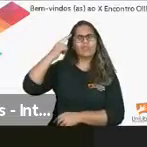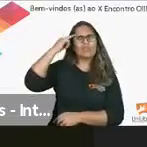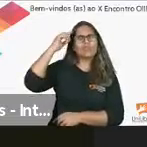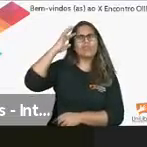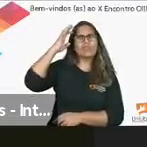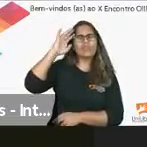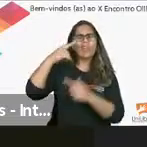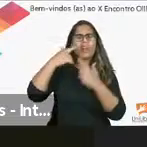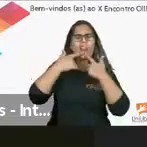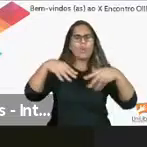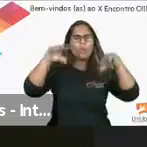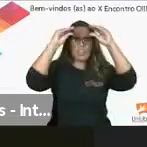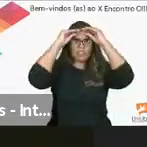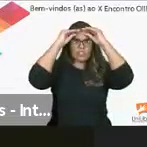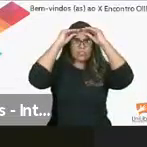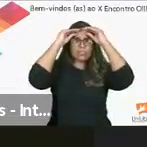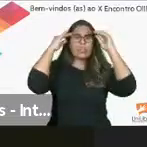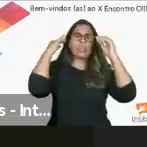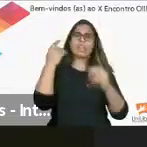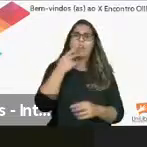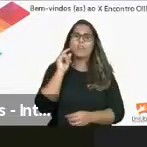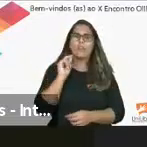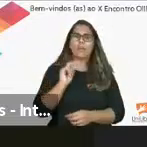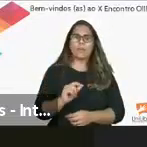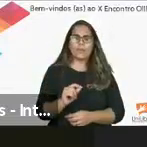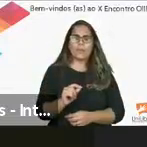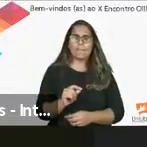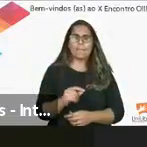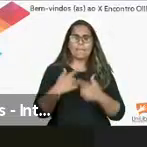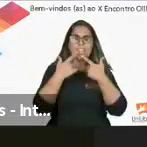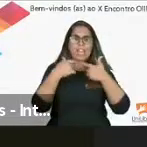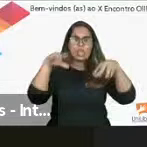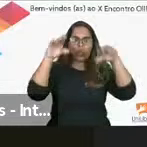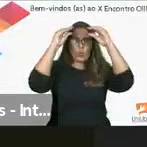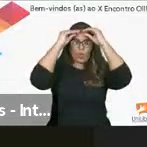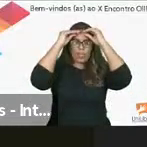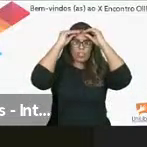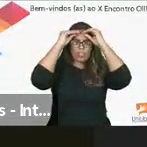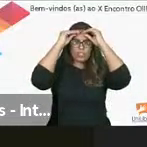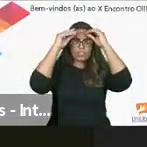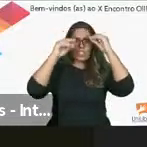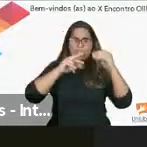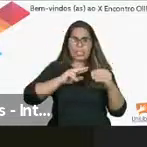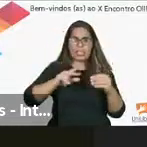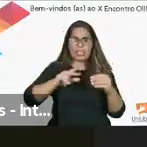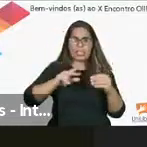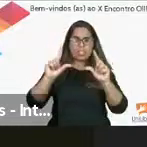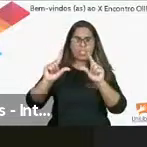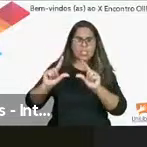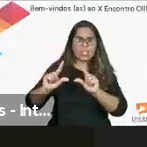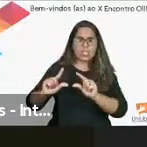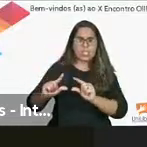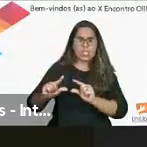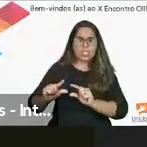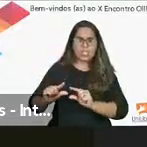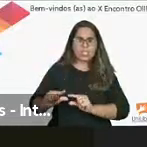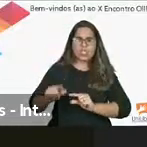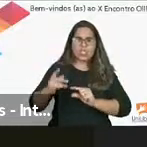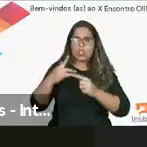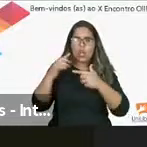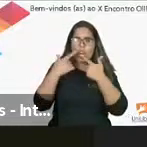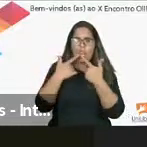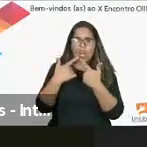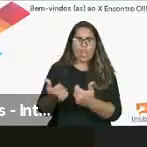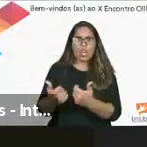da linguagem. E vai dizer que a linguagem não se reduz a um puro linguajar